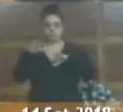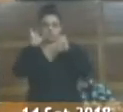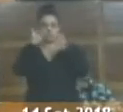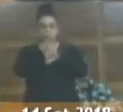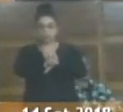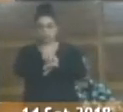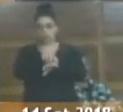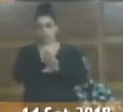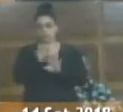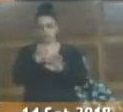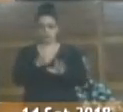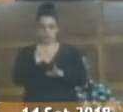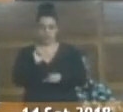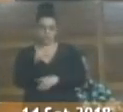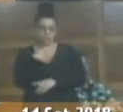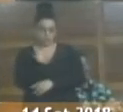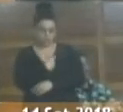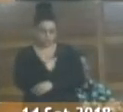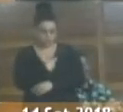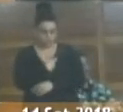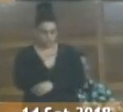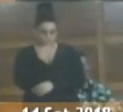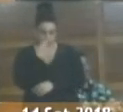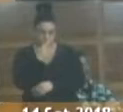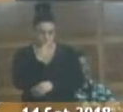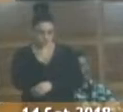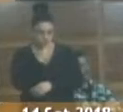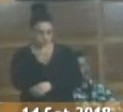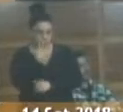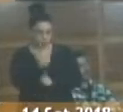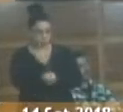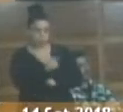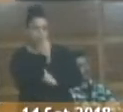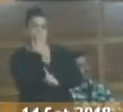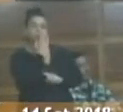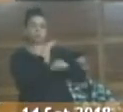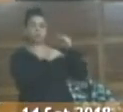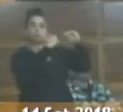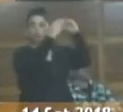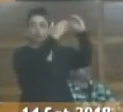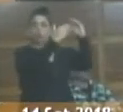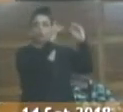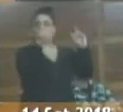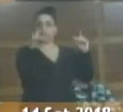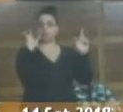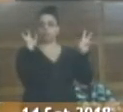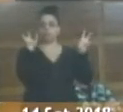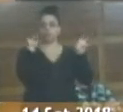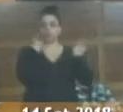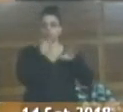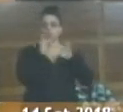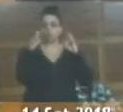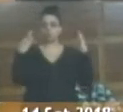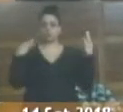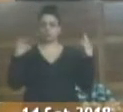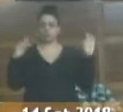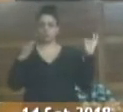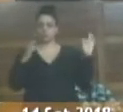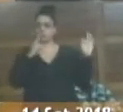gente se prende a um único modelo de desenvolvimento, o resultado é esse que a gente está tendo, que